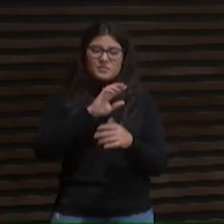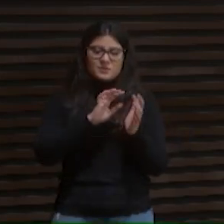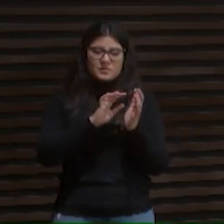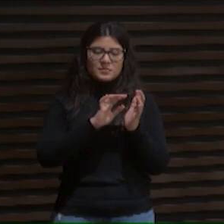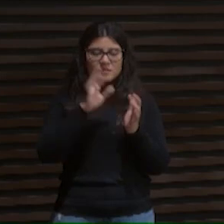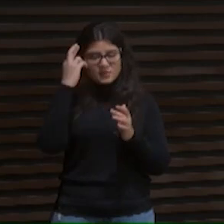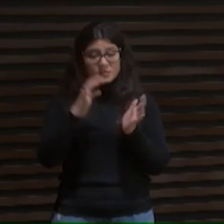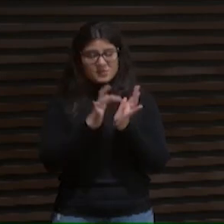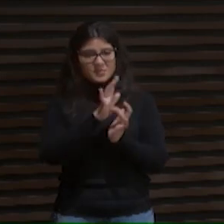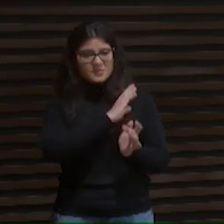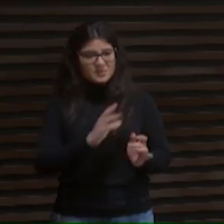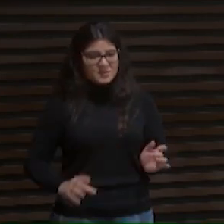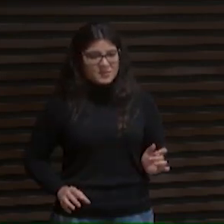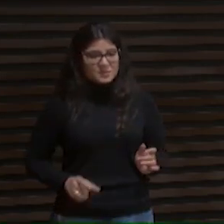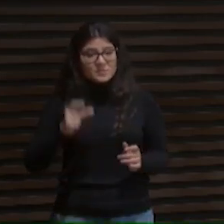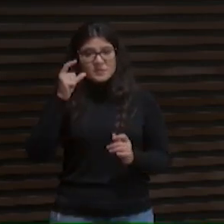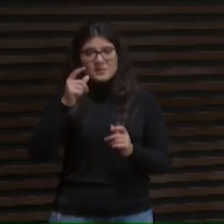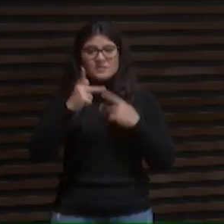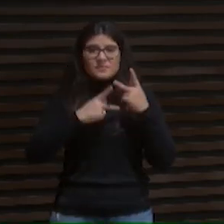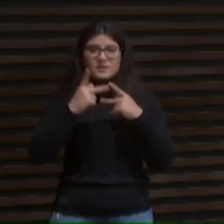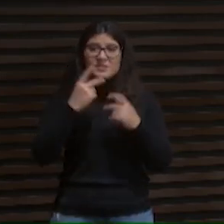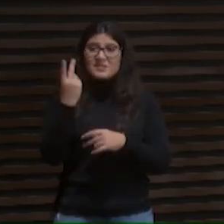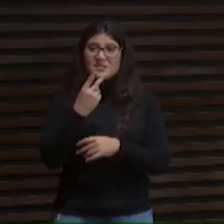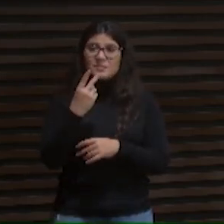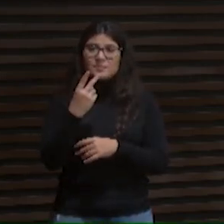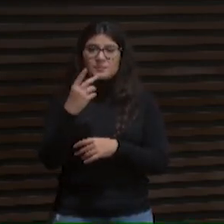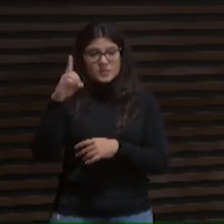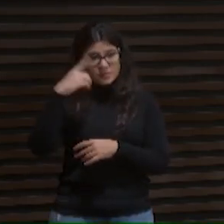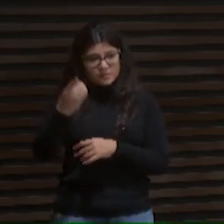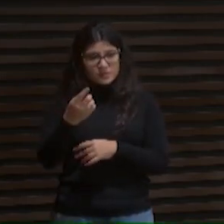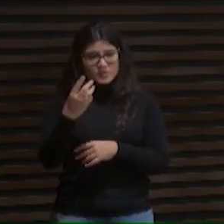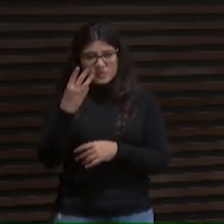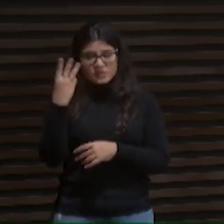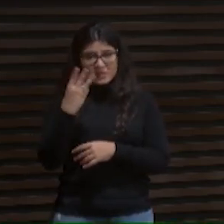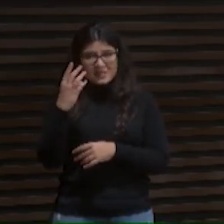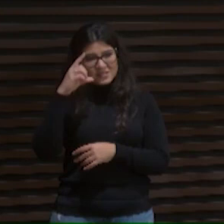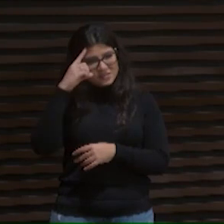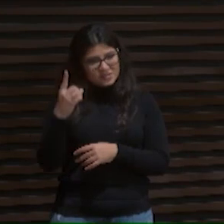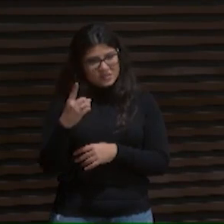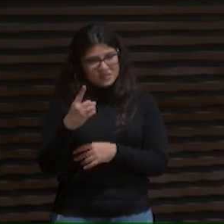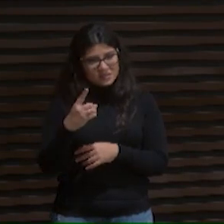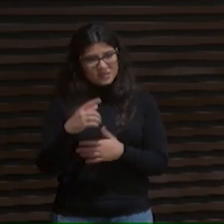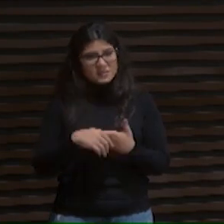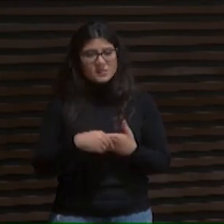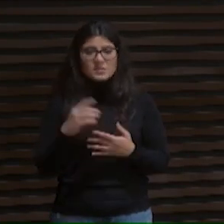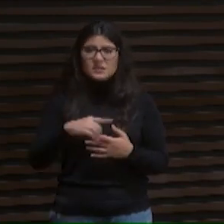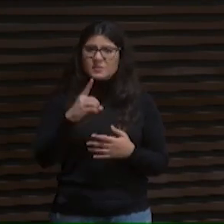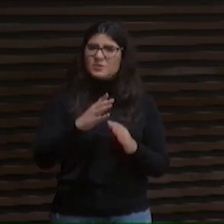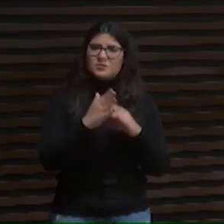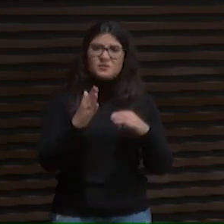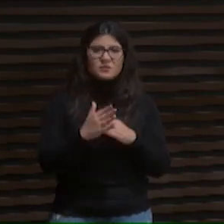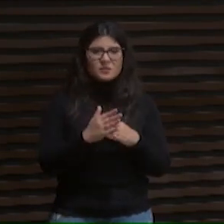Cristo. Meus irmãos, a palavra diz que depois de 3 dias que chegou em Roma, Paulo, depois de ter passado por tudo aquilo,